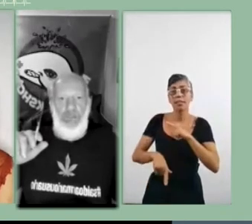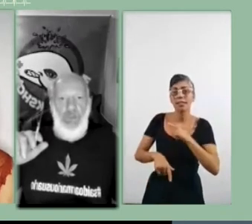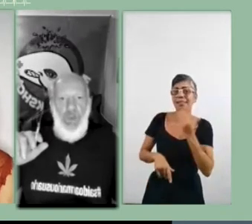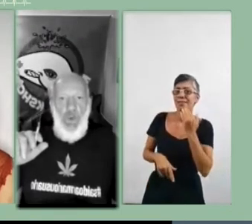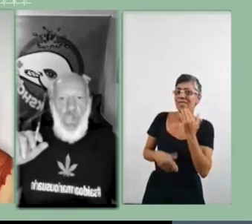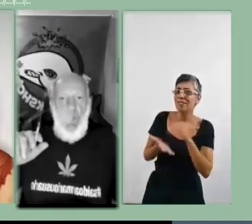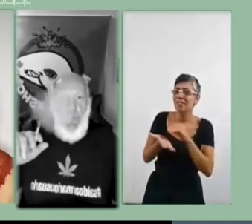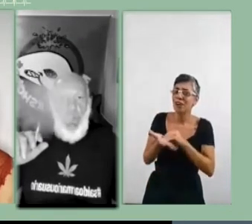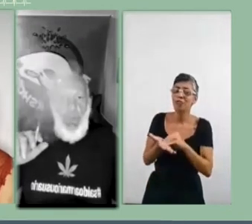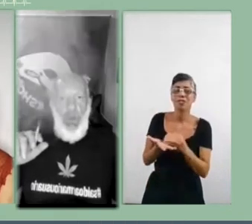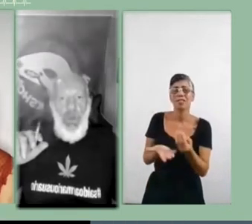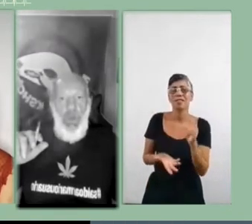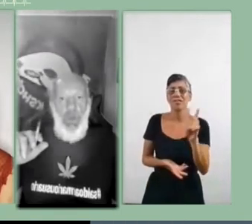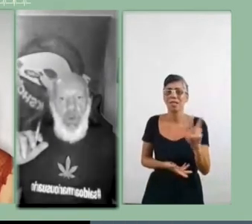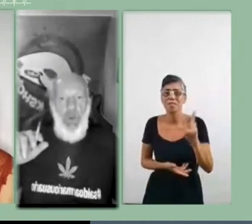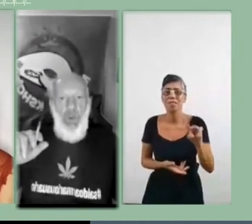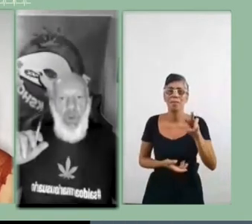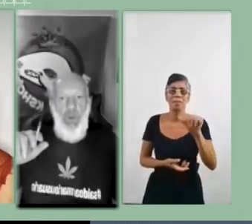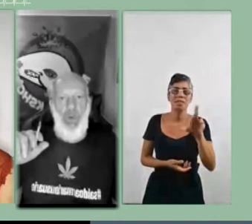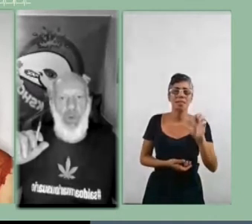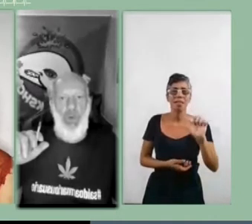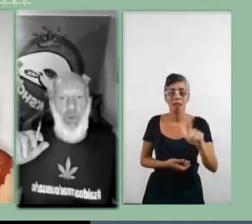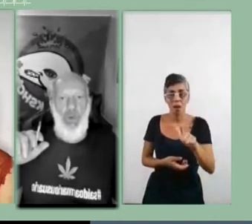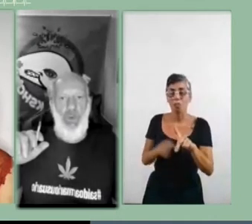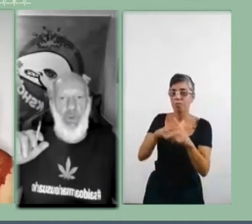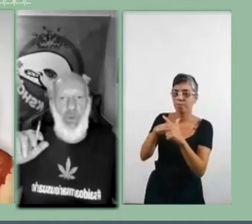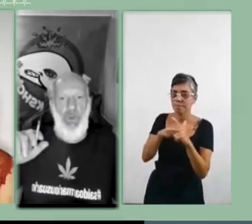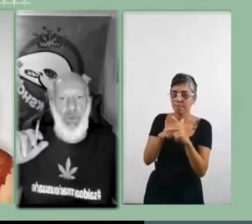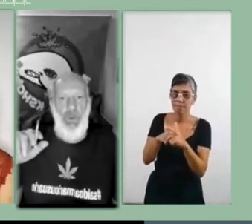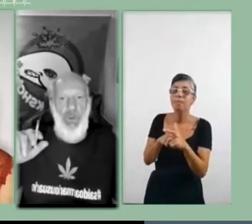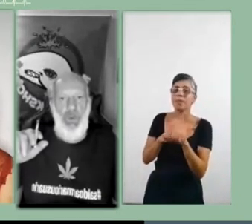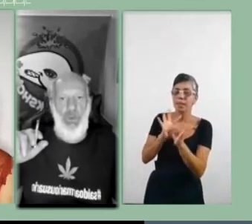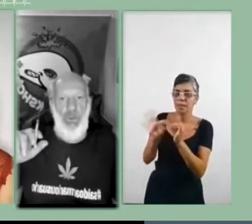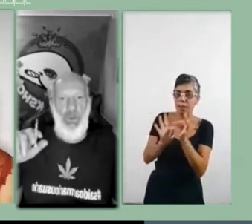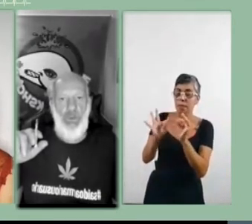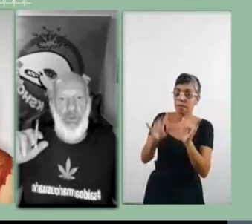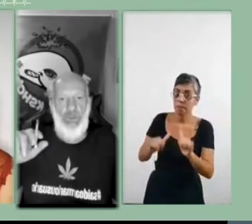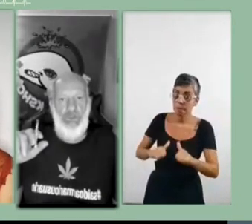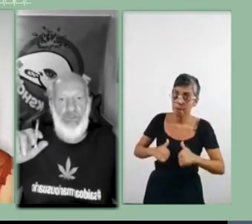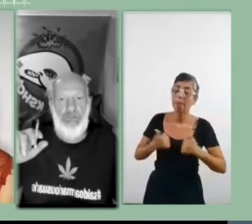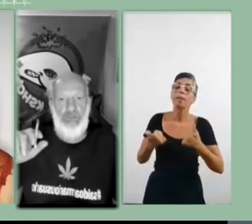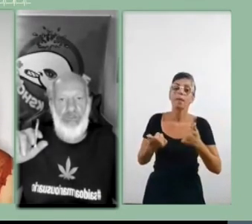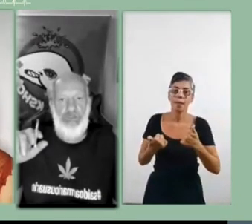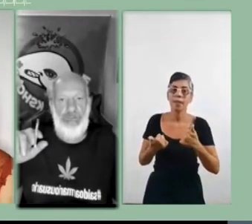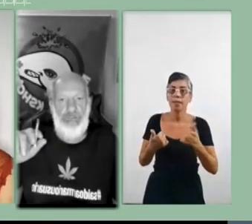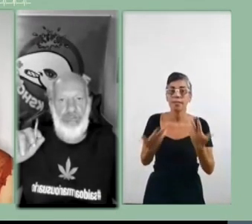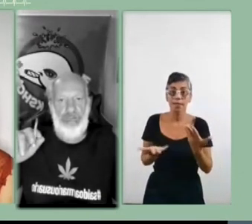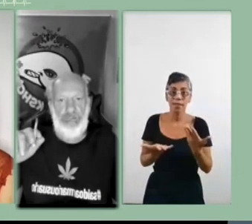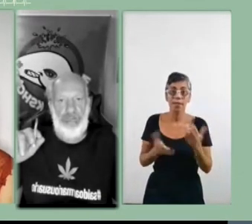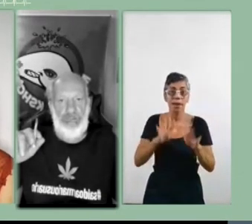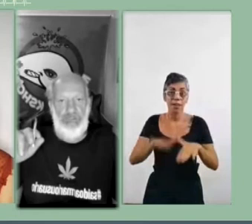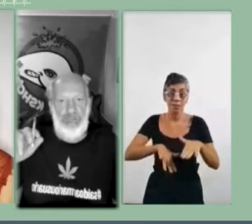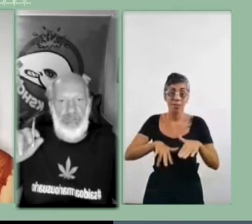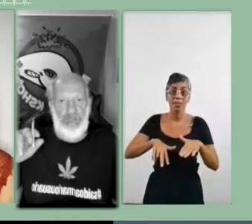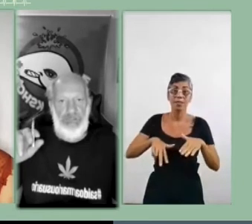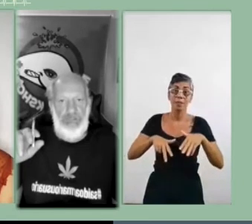a gente conserta essa parte e aí ele melhora. Então, às vezes acontece do paciente, ele não está preparado para